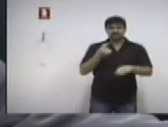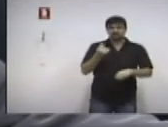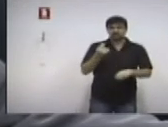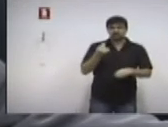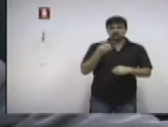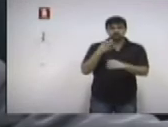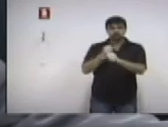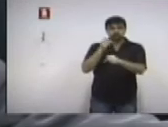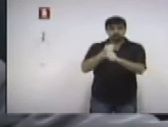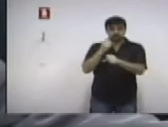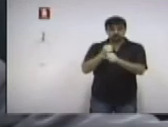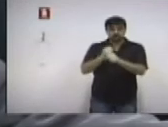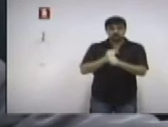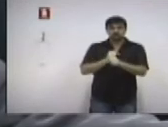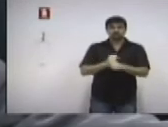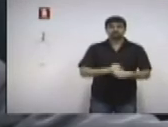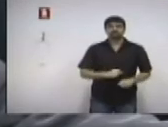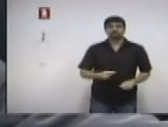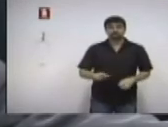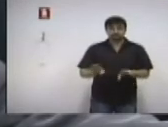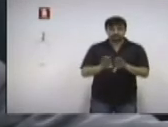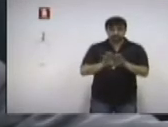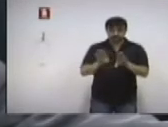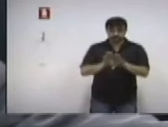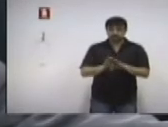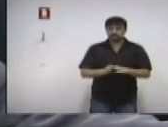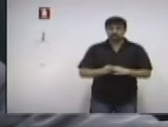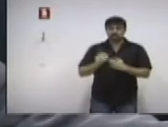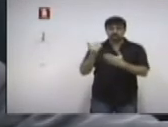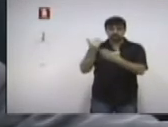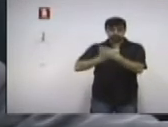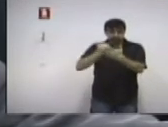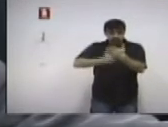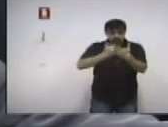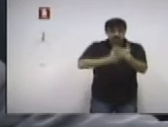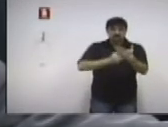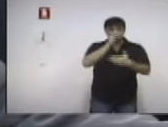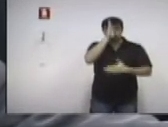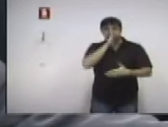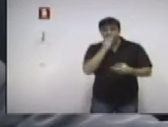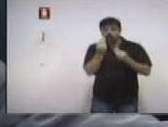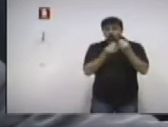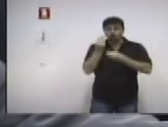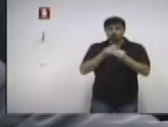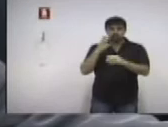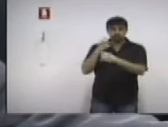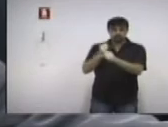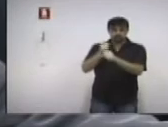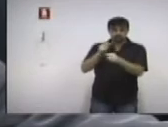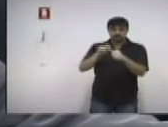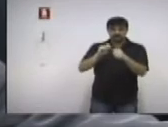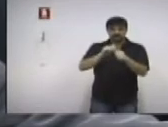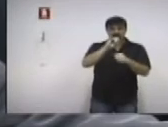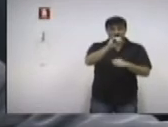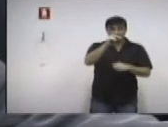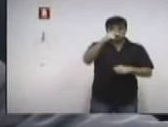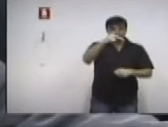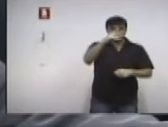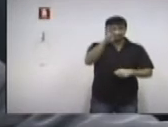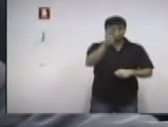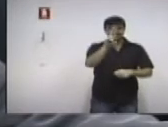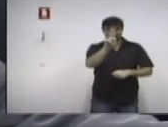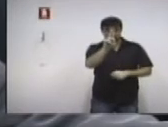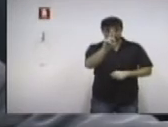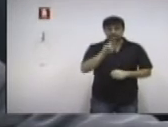valores para base de cálculo do valor venal alíquotas isenções e formas formas de cálculo para efeito de lançamento do IPTU